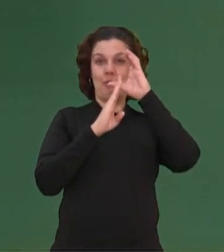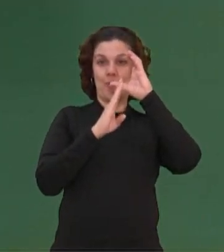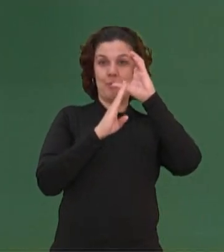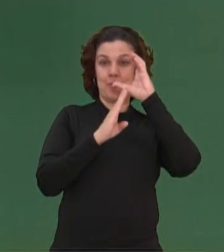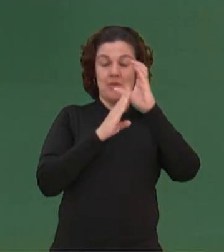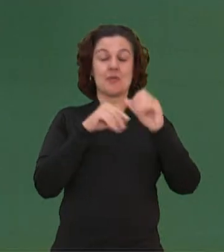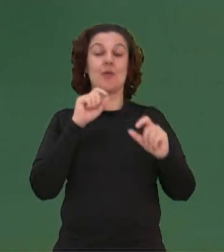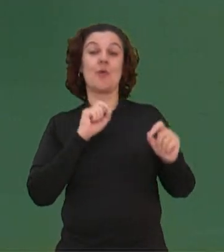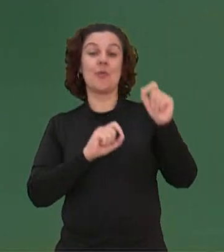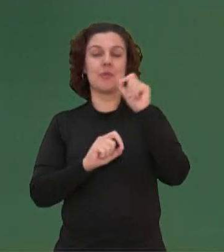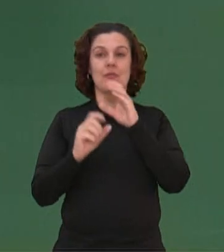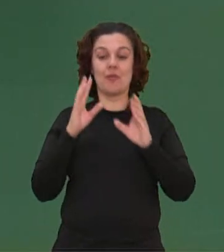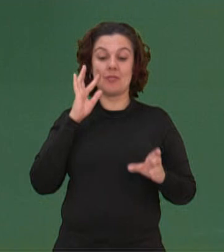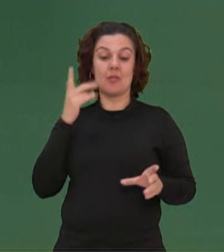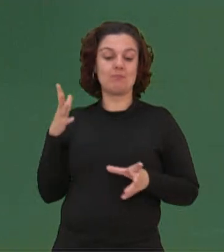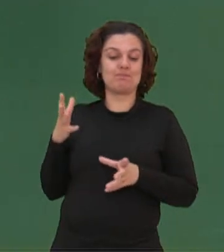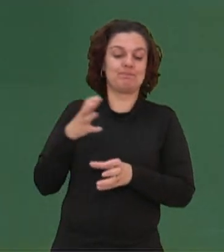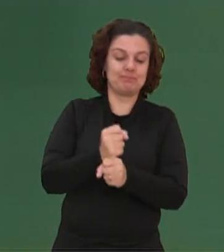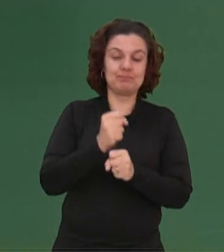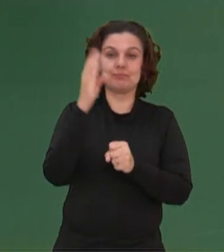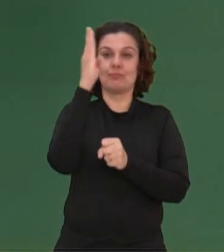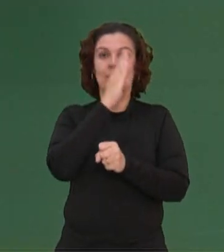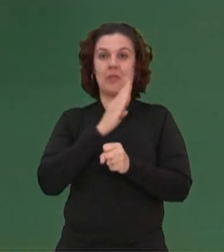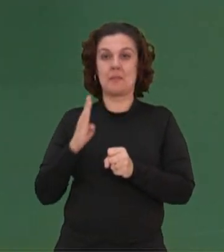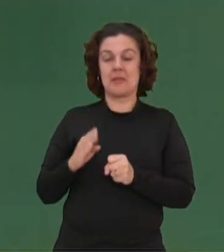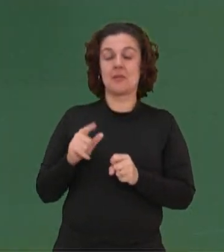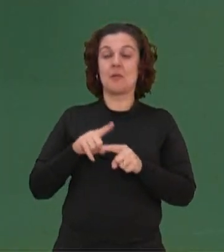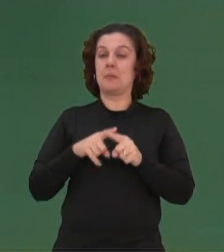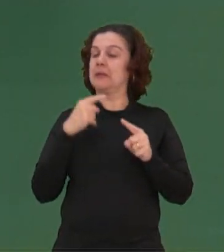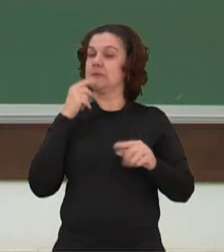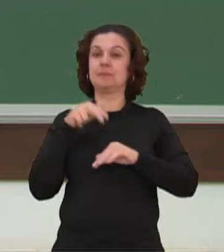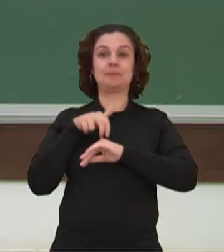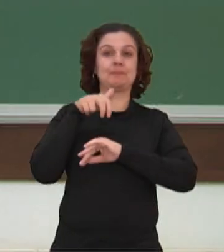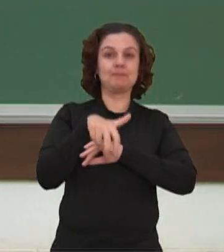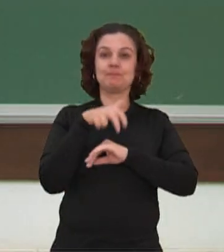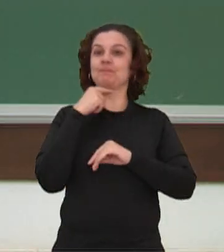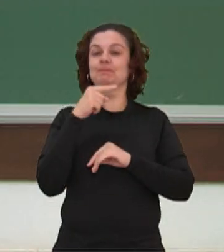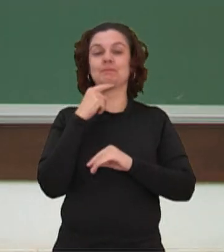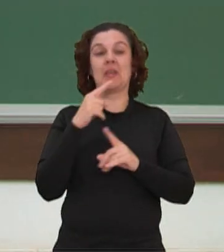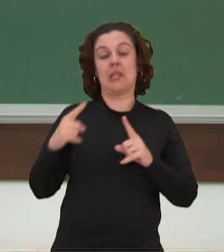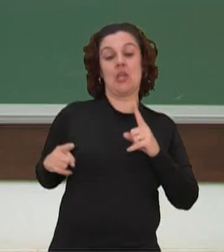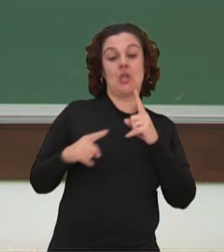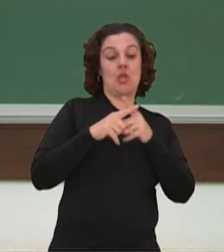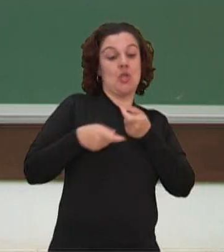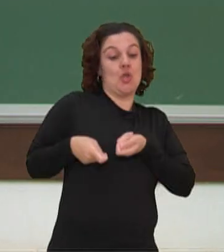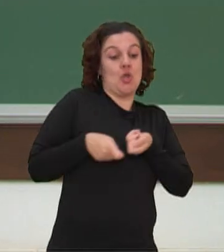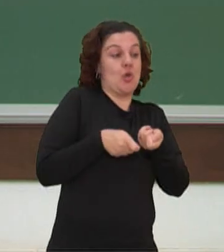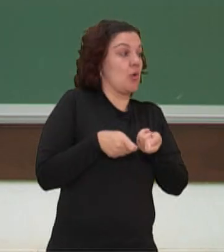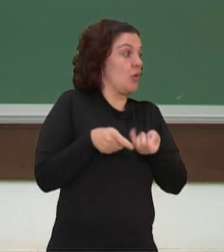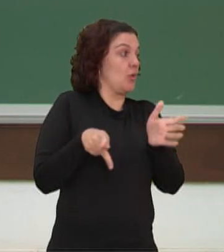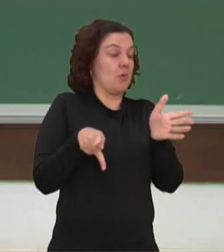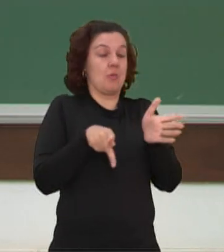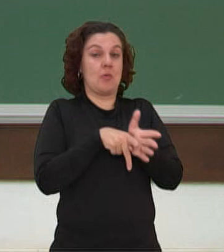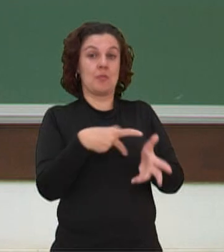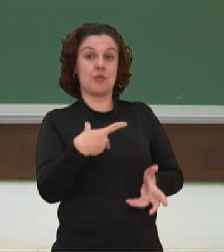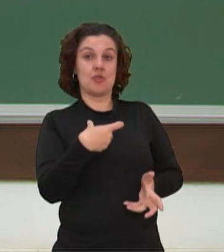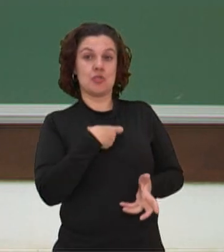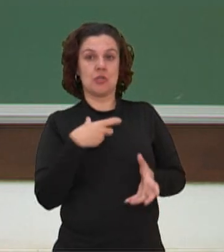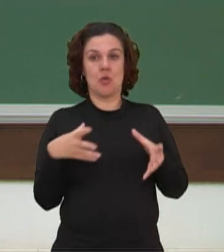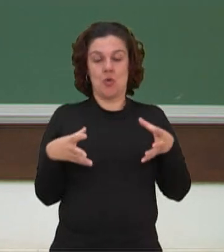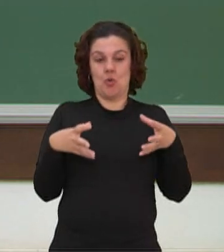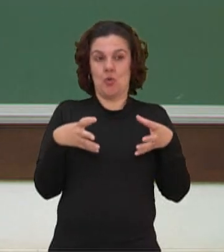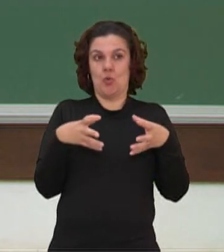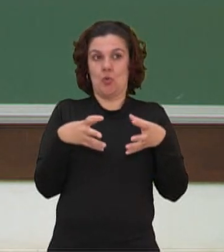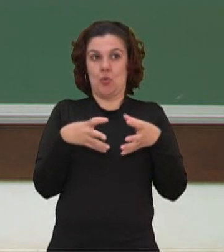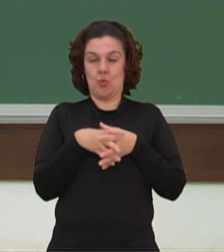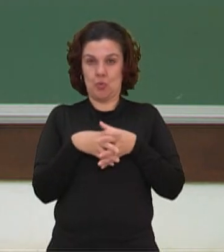por militares que tinham esses ideais comunistas e contra o Getúlio Vargas. As tropas legalistas, ou